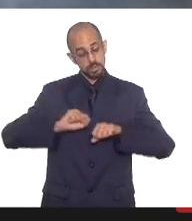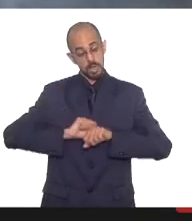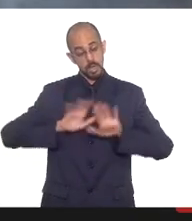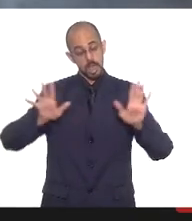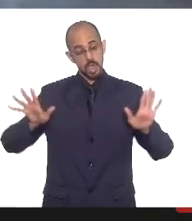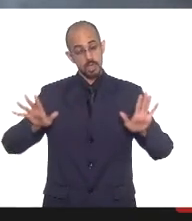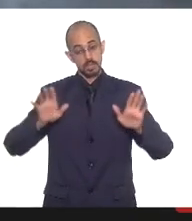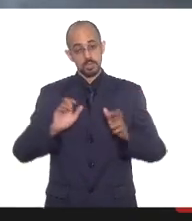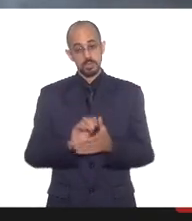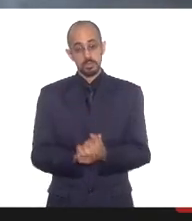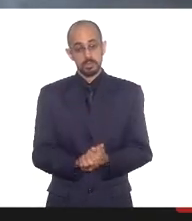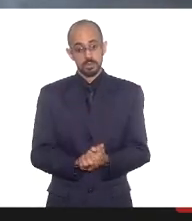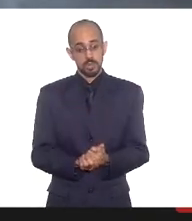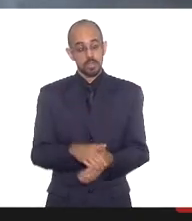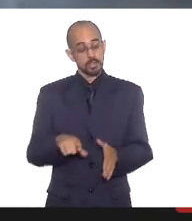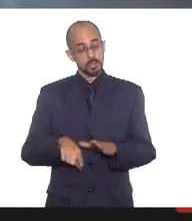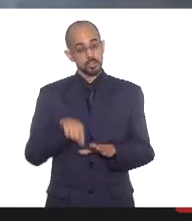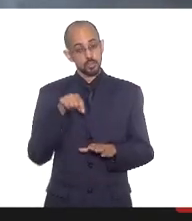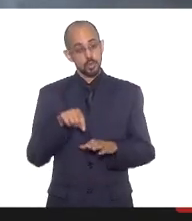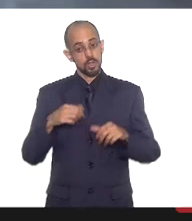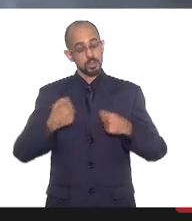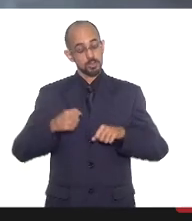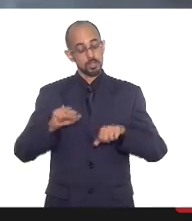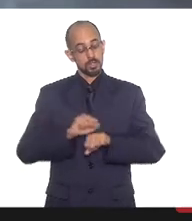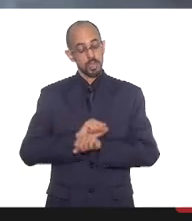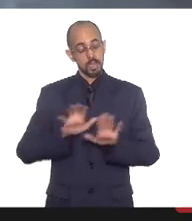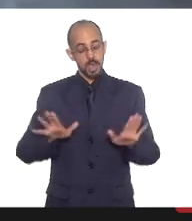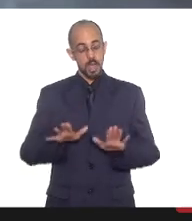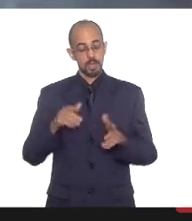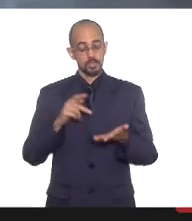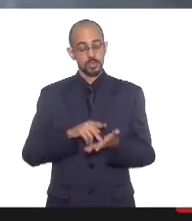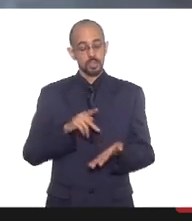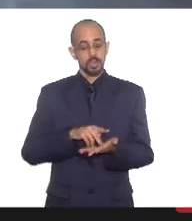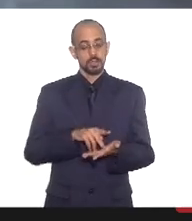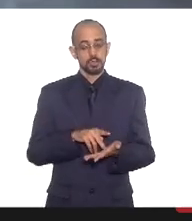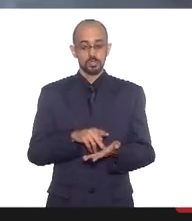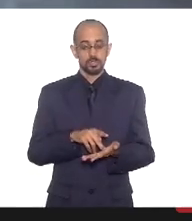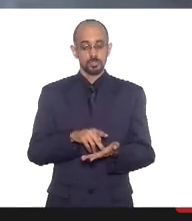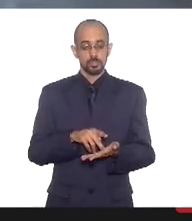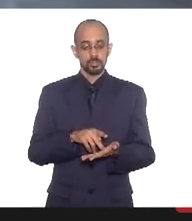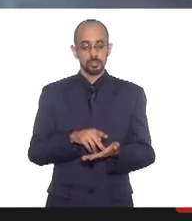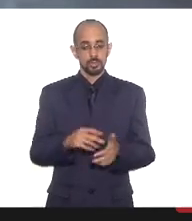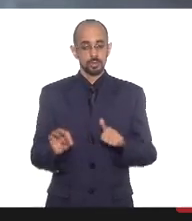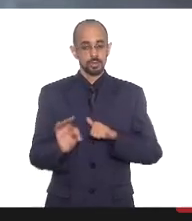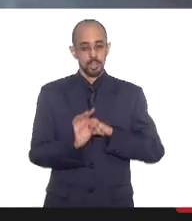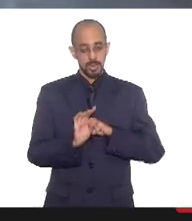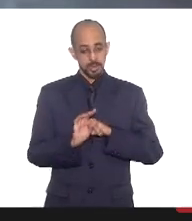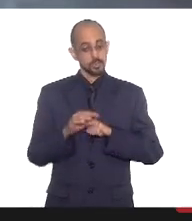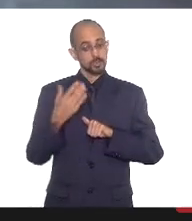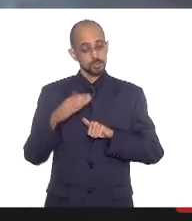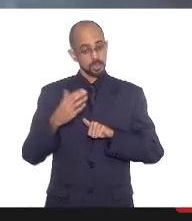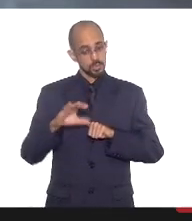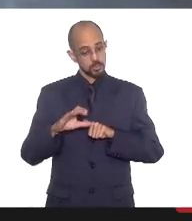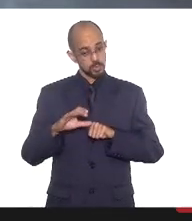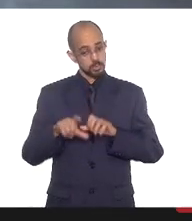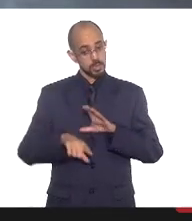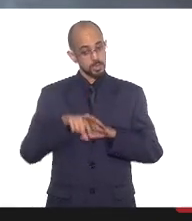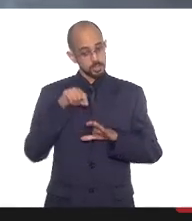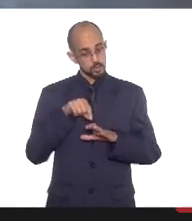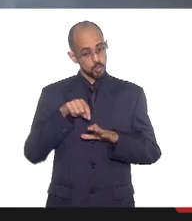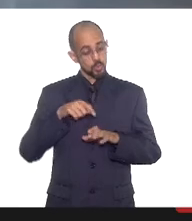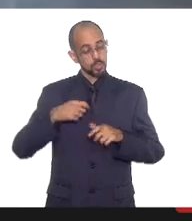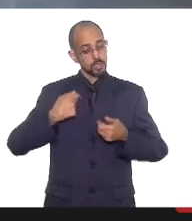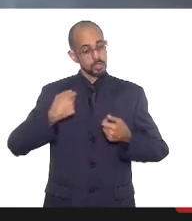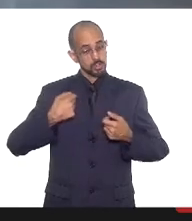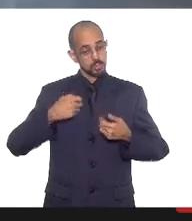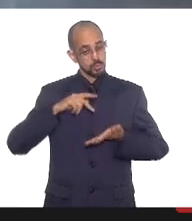escolhas alocativas precisa ser transparentes claros e apoiados em critérios técnico-científicos para que seja escolhas legítimas e